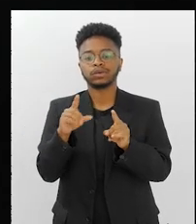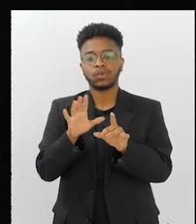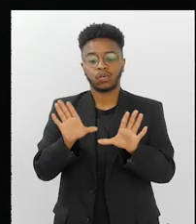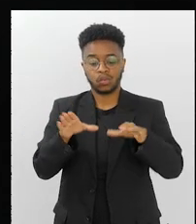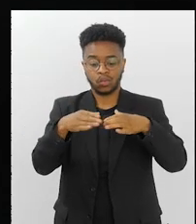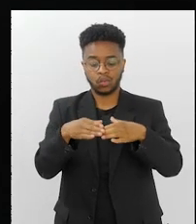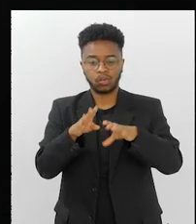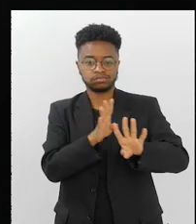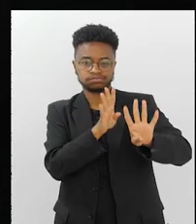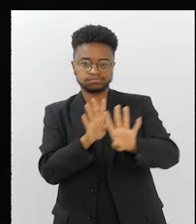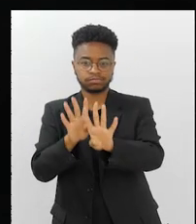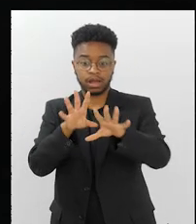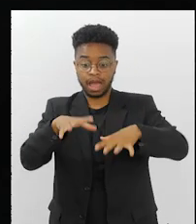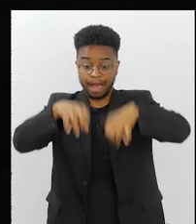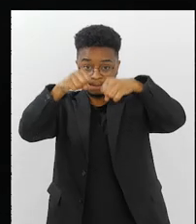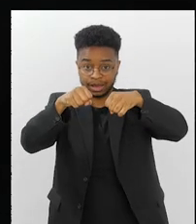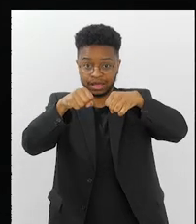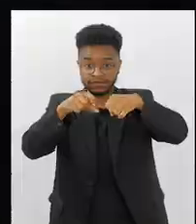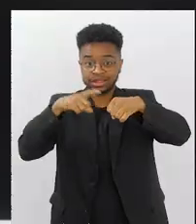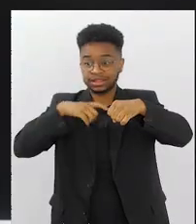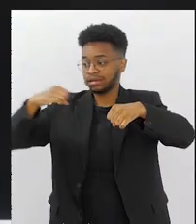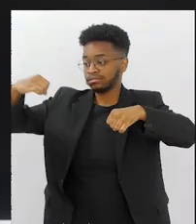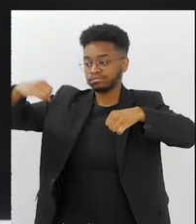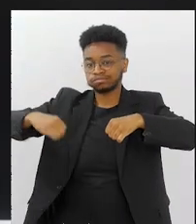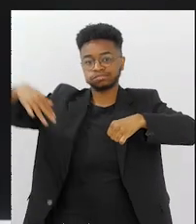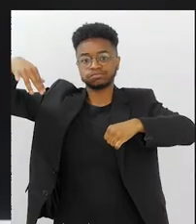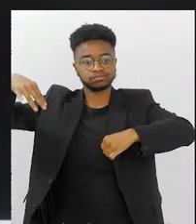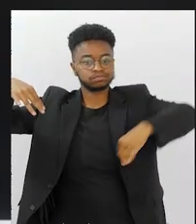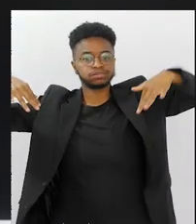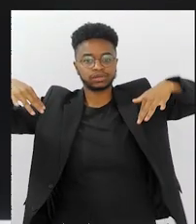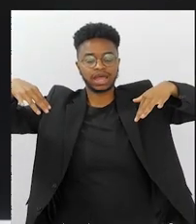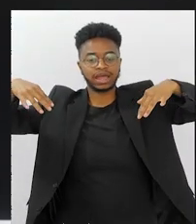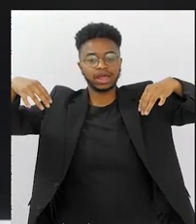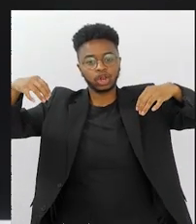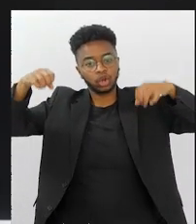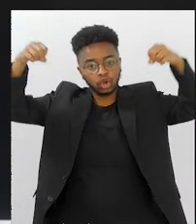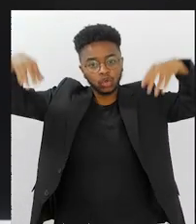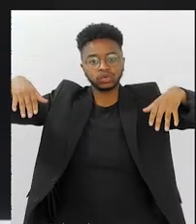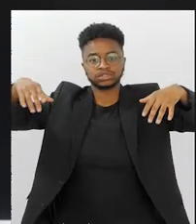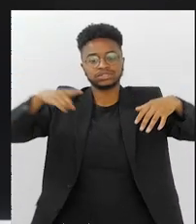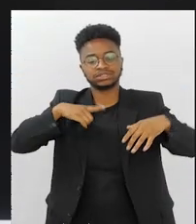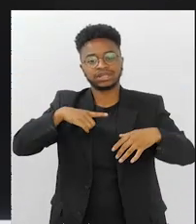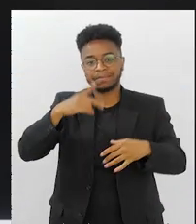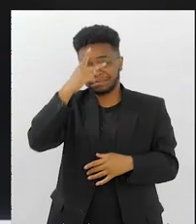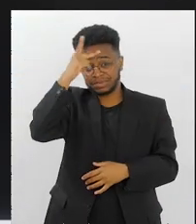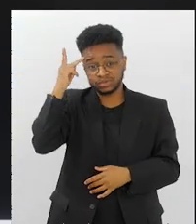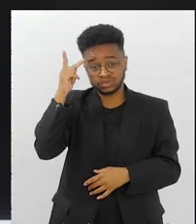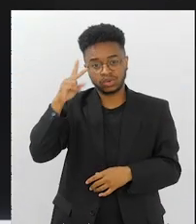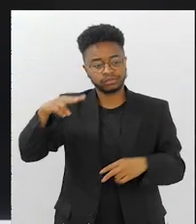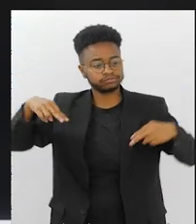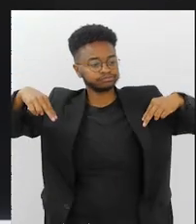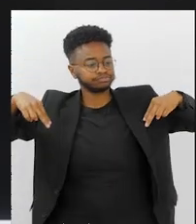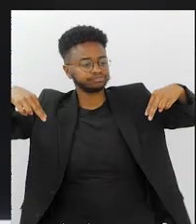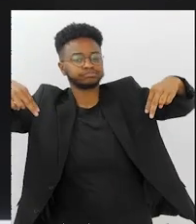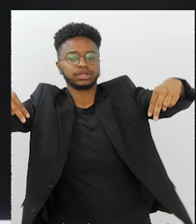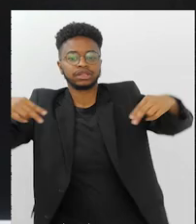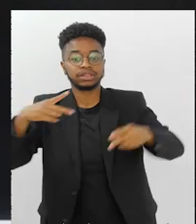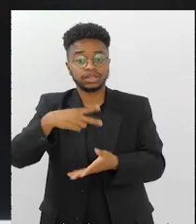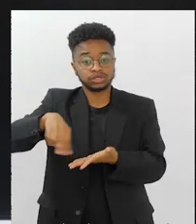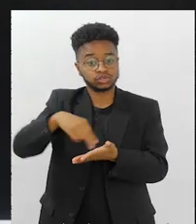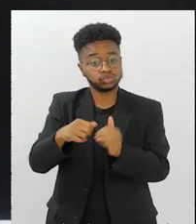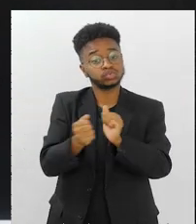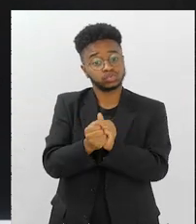de frente apagava e lá na arquibancada acendia uma comissão de frente uma personagem da comissão de frente então isso foi muito marcante